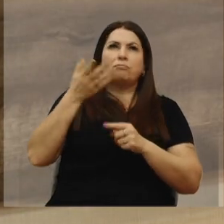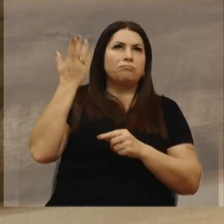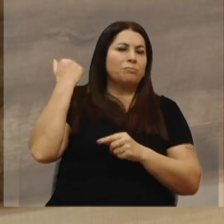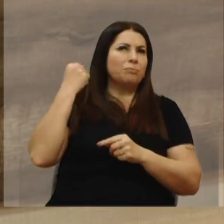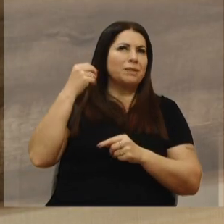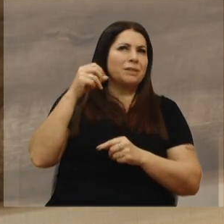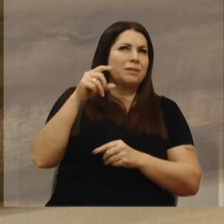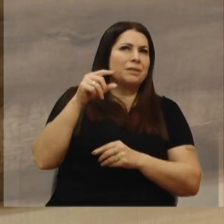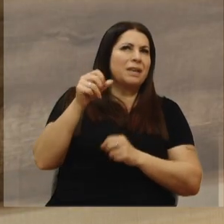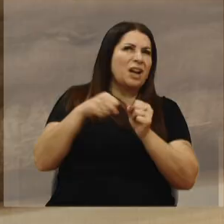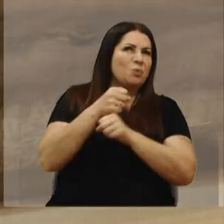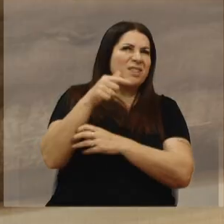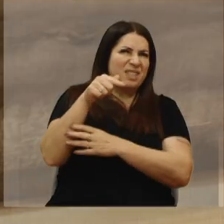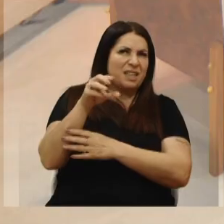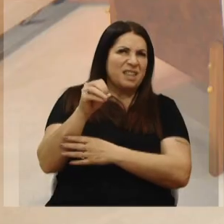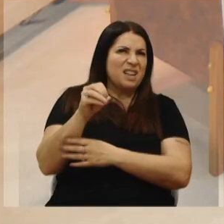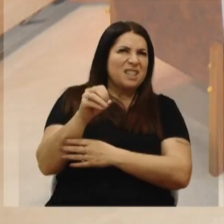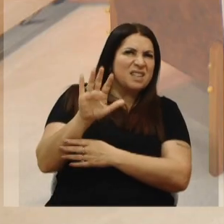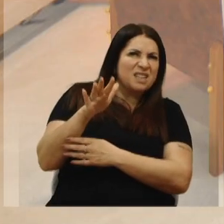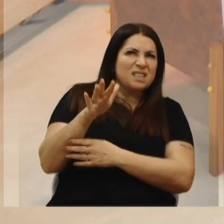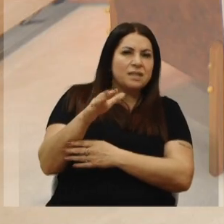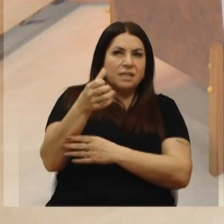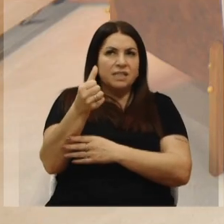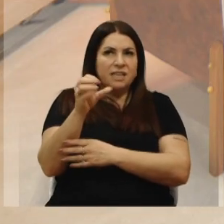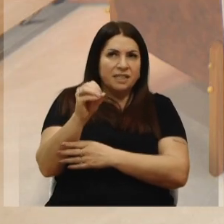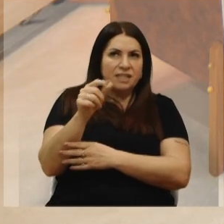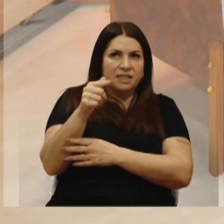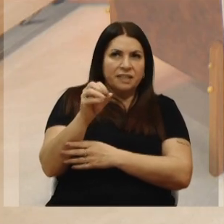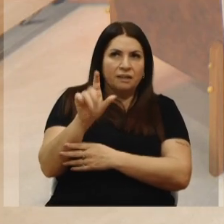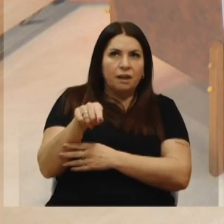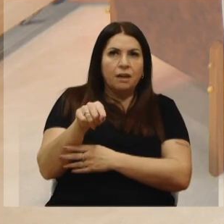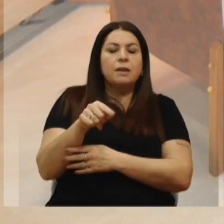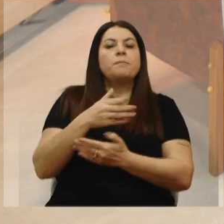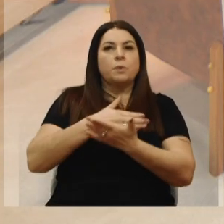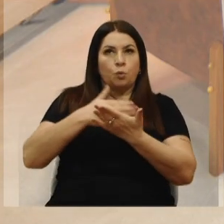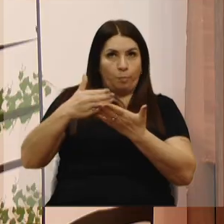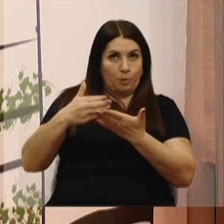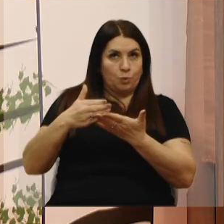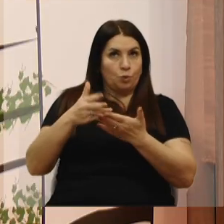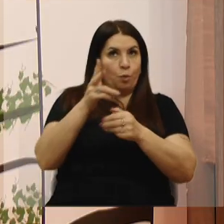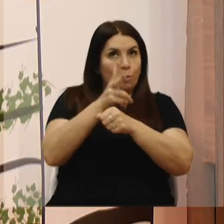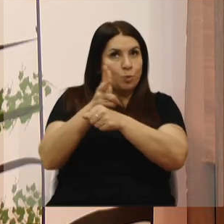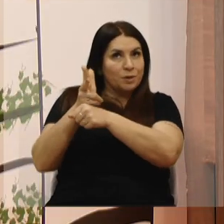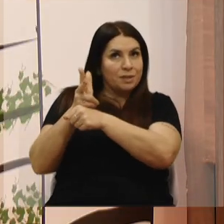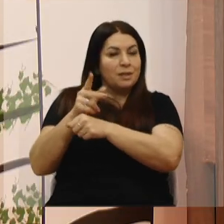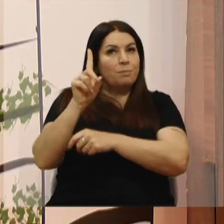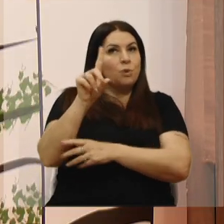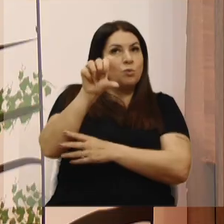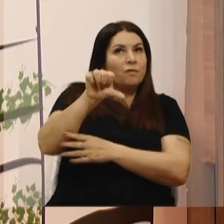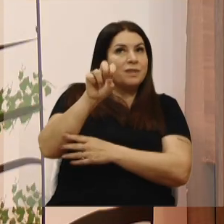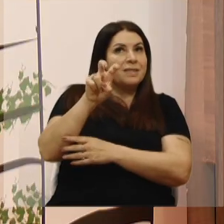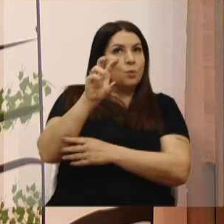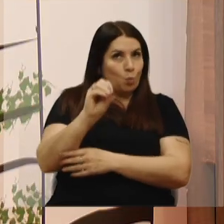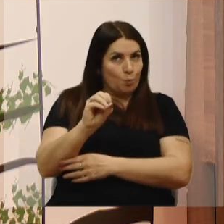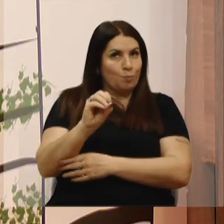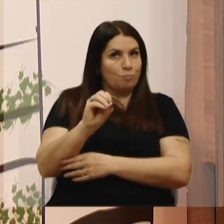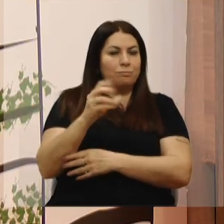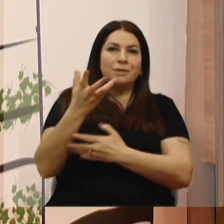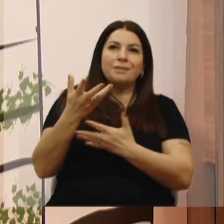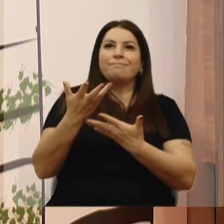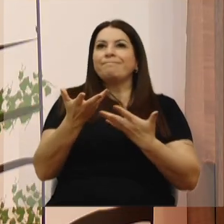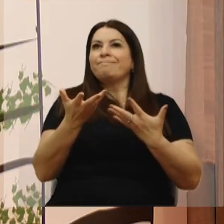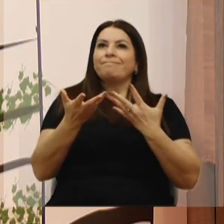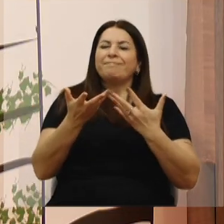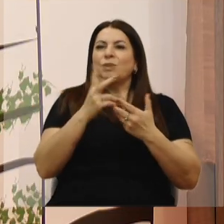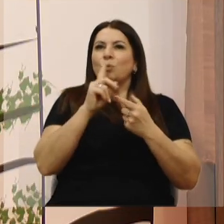estamos falando meados dos anos 70, 70, por aí, 60, 70, né? Ele inicia a produção dele em 1950, ainda